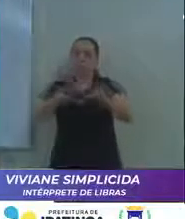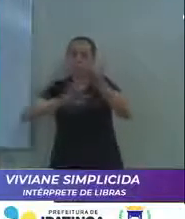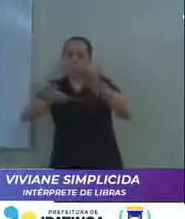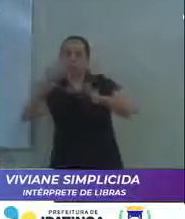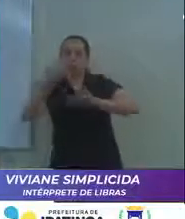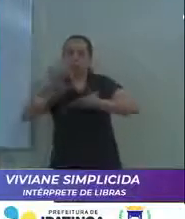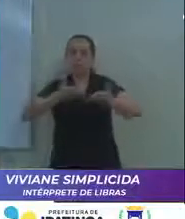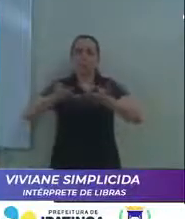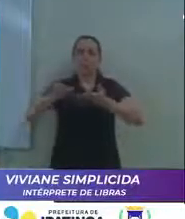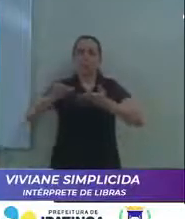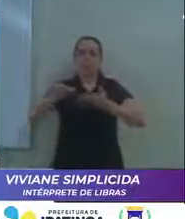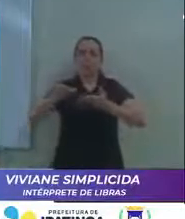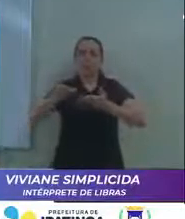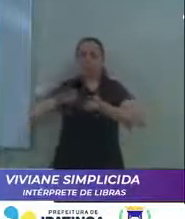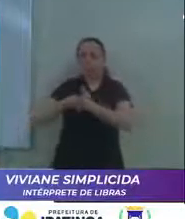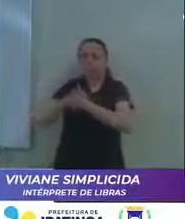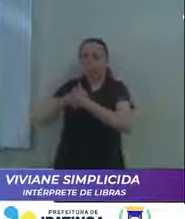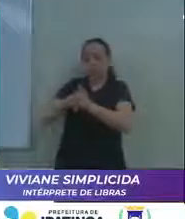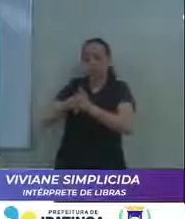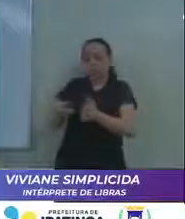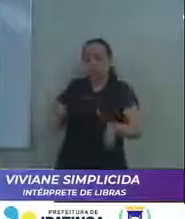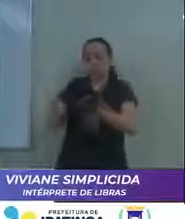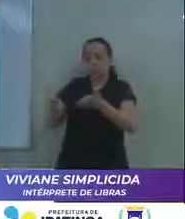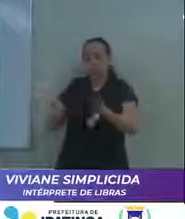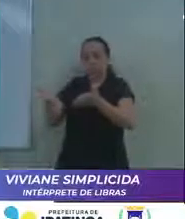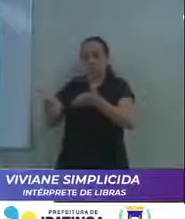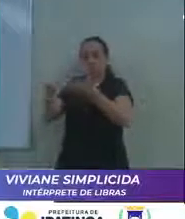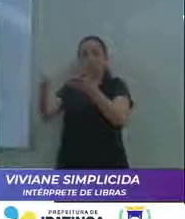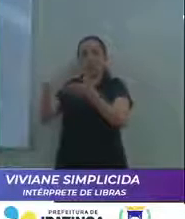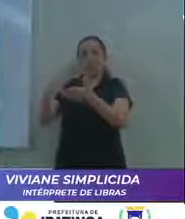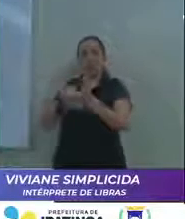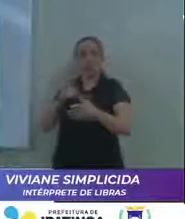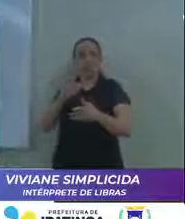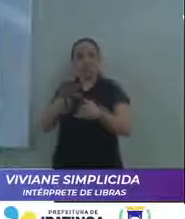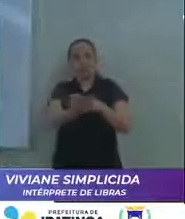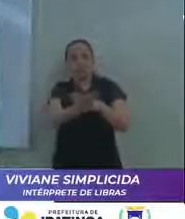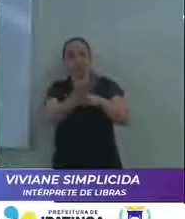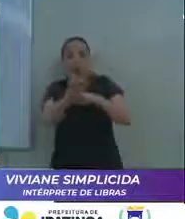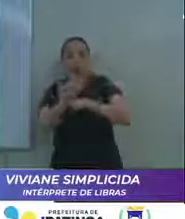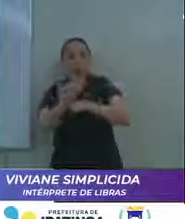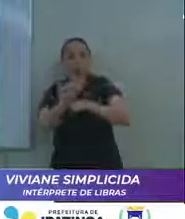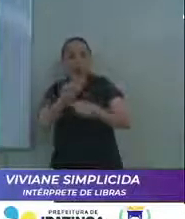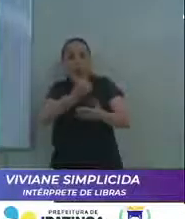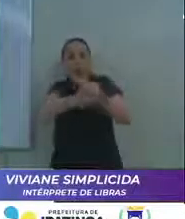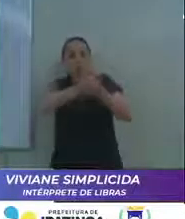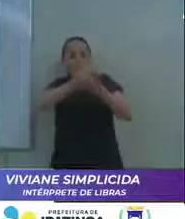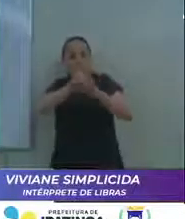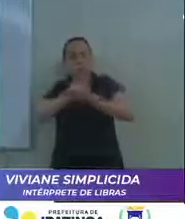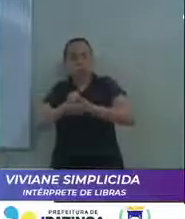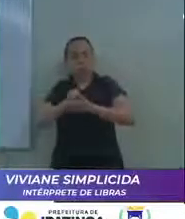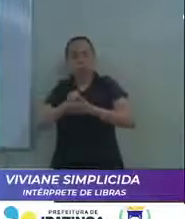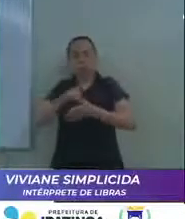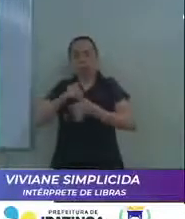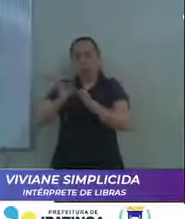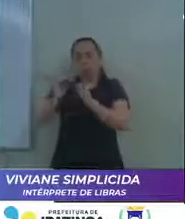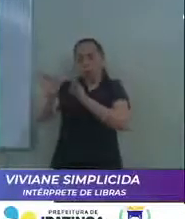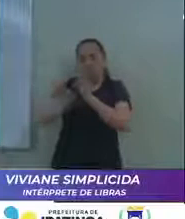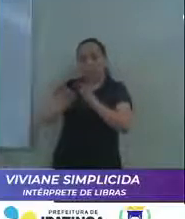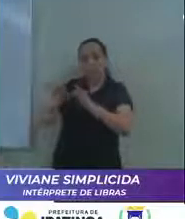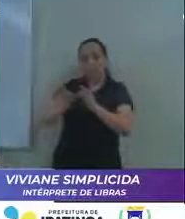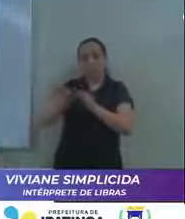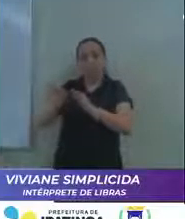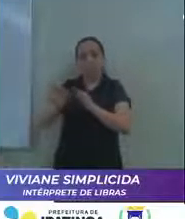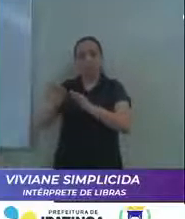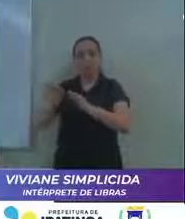dessa pesquisa, porque a gente vai precisar andar junto, né? A gente vai propor esse programa de promoção